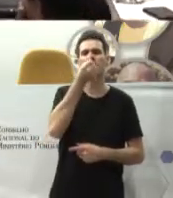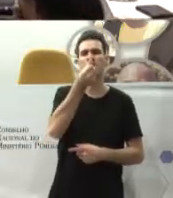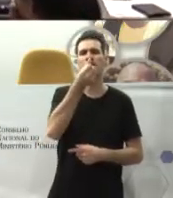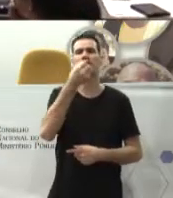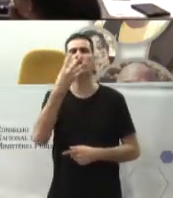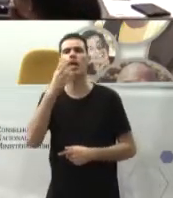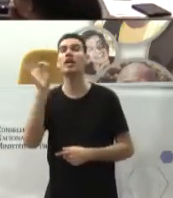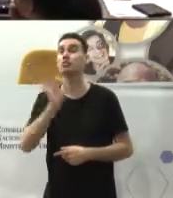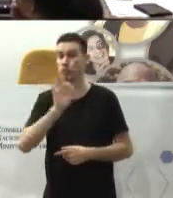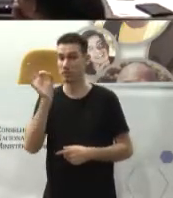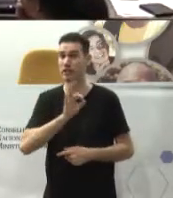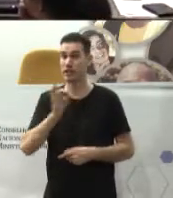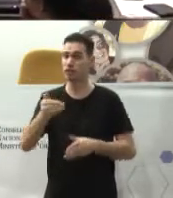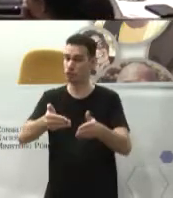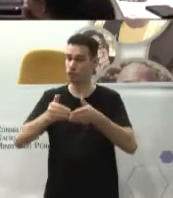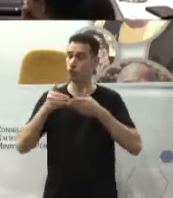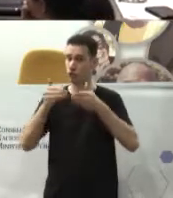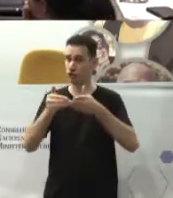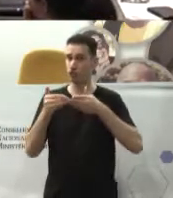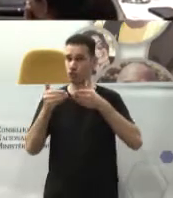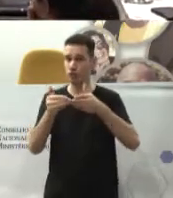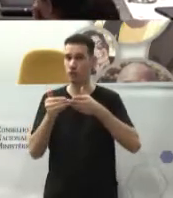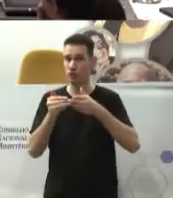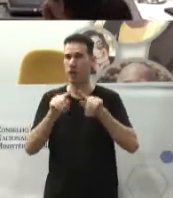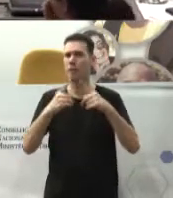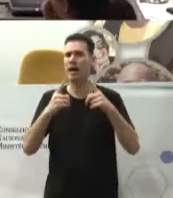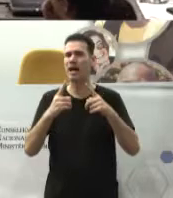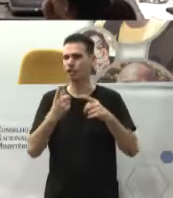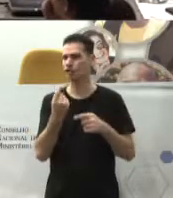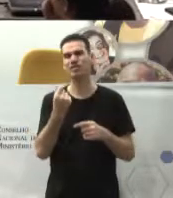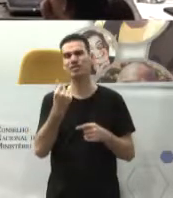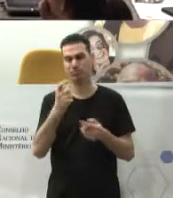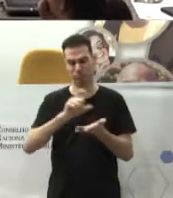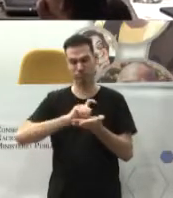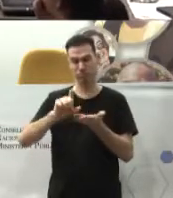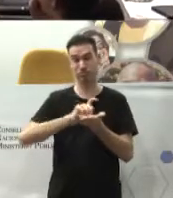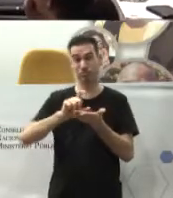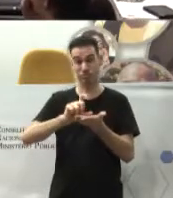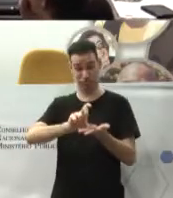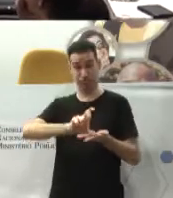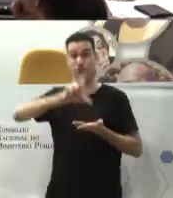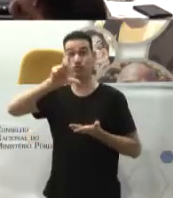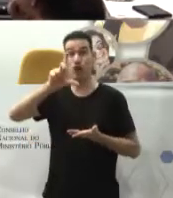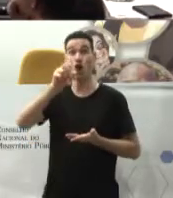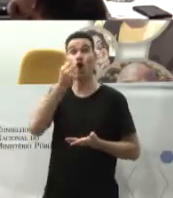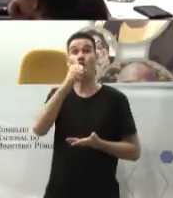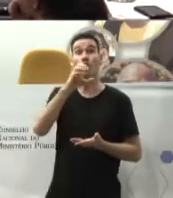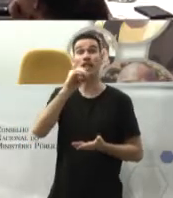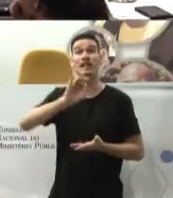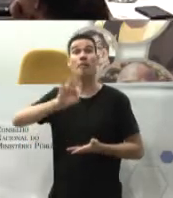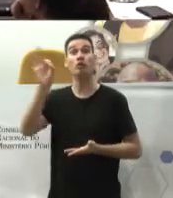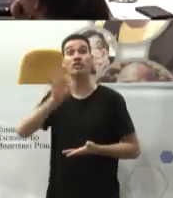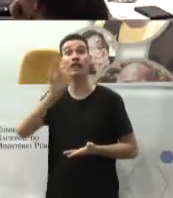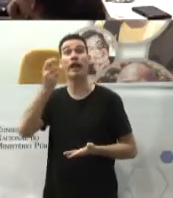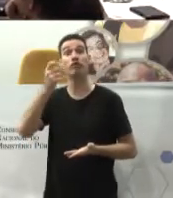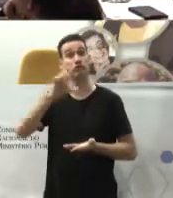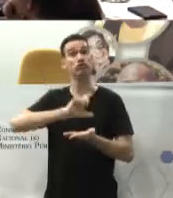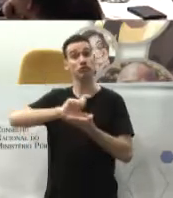1,64% das demandas. Porém, elas consomem um custo de 80% do